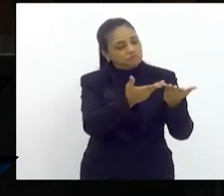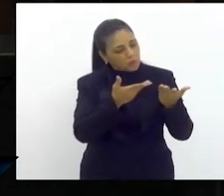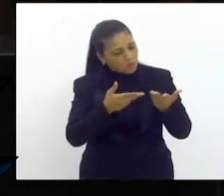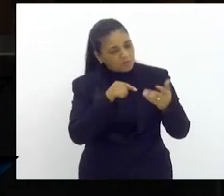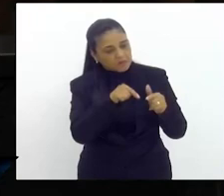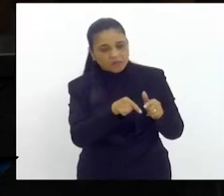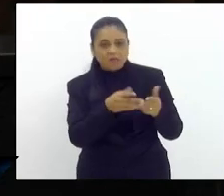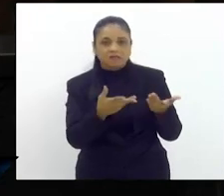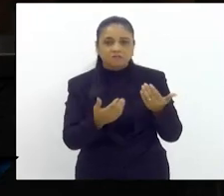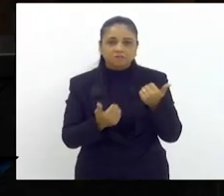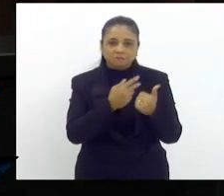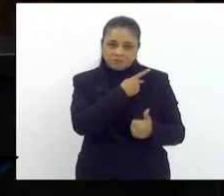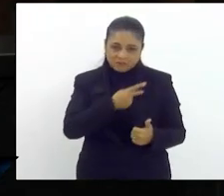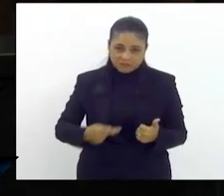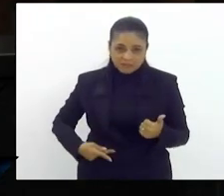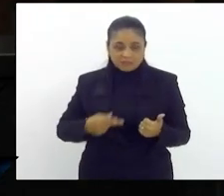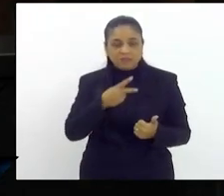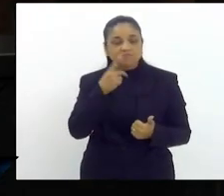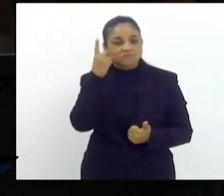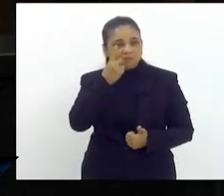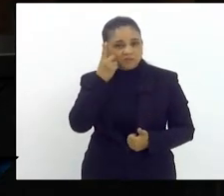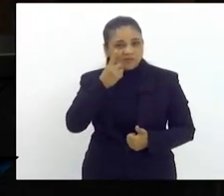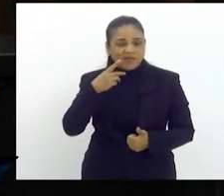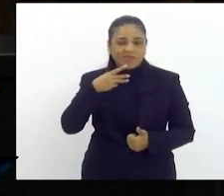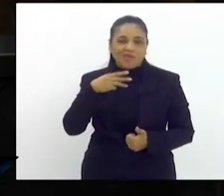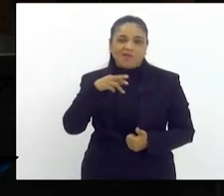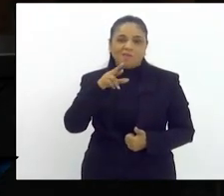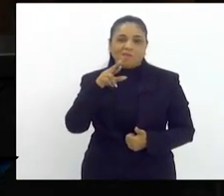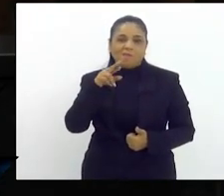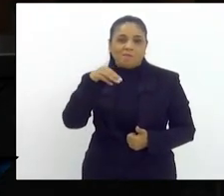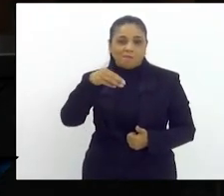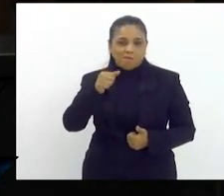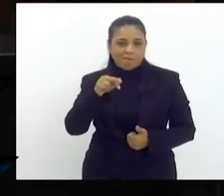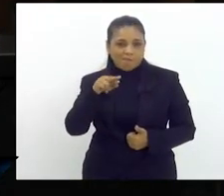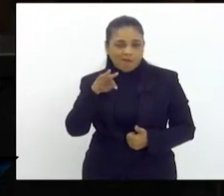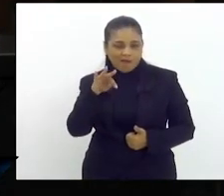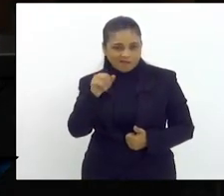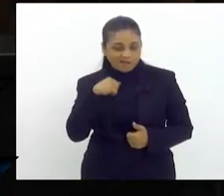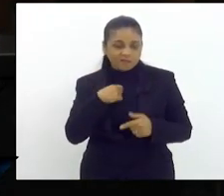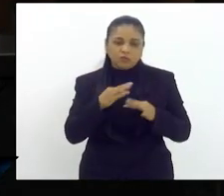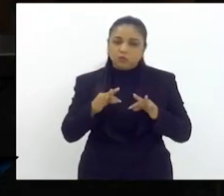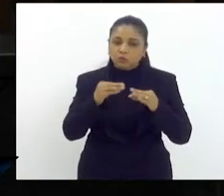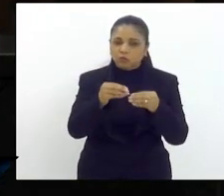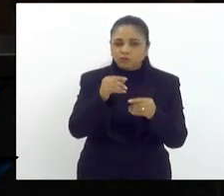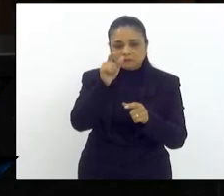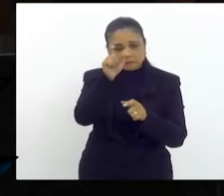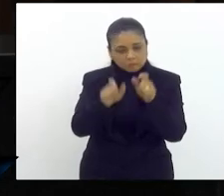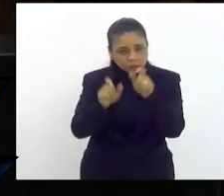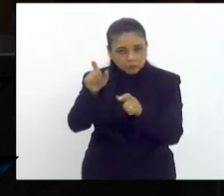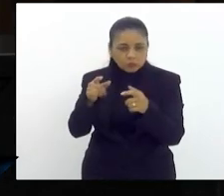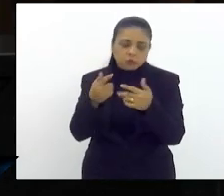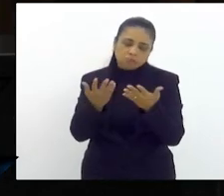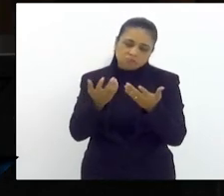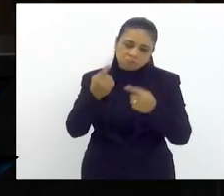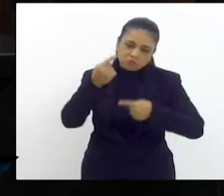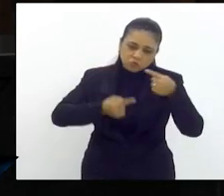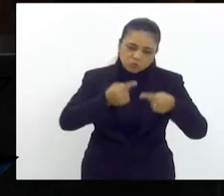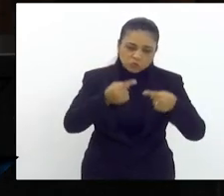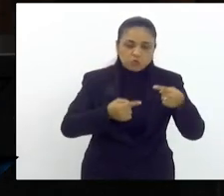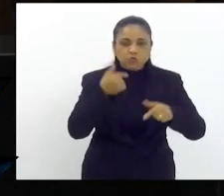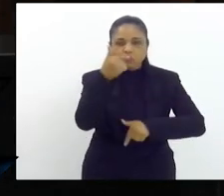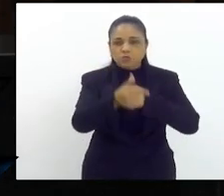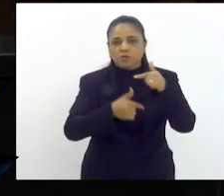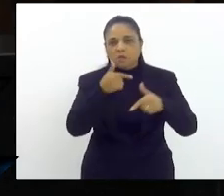convidada deputada Marta Rocha e também todos aqueles e aquelas que pretendem discutir o mercado de trabalho